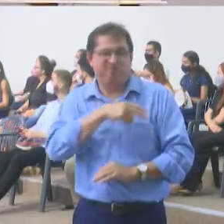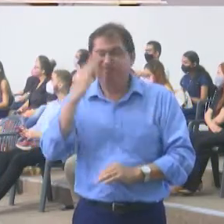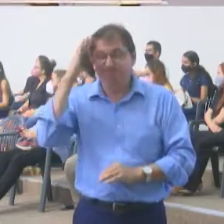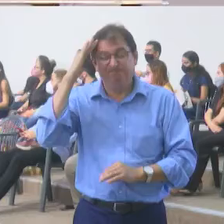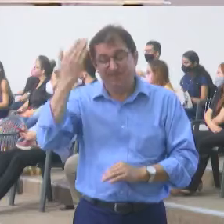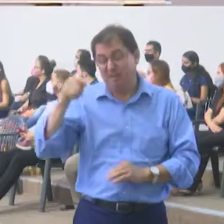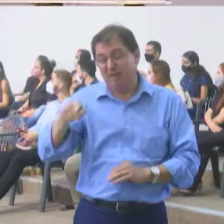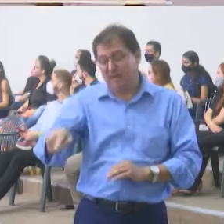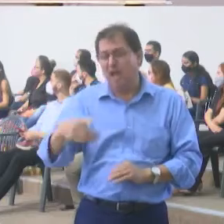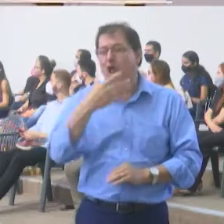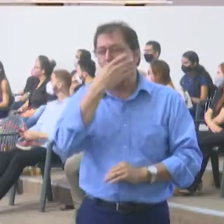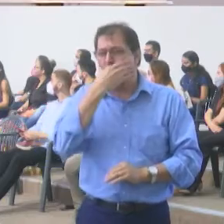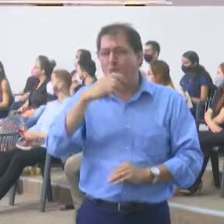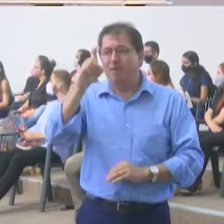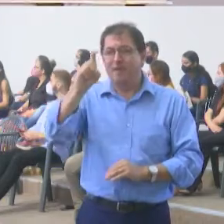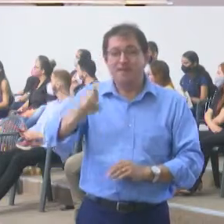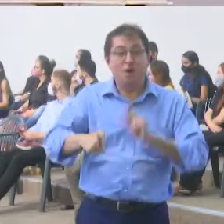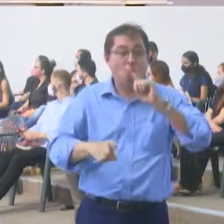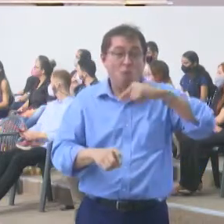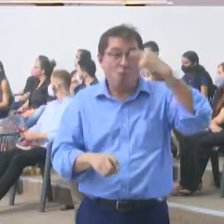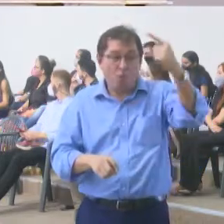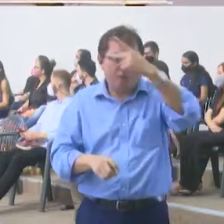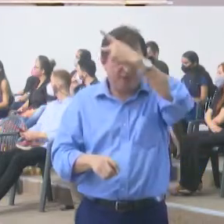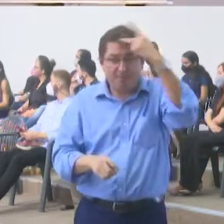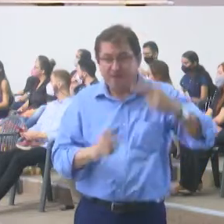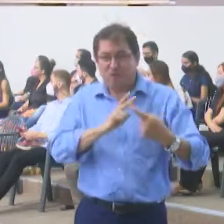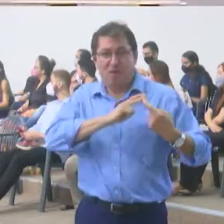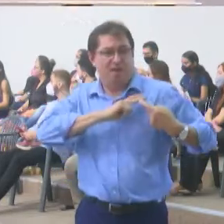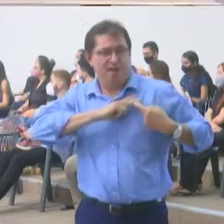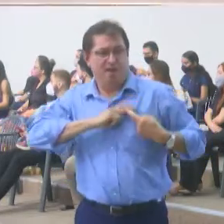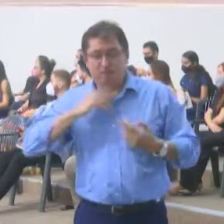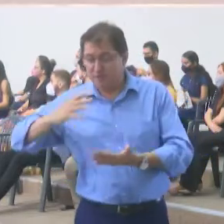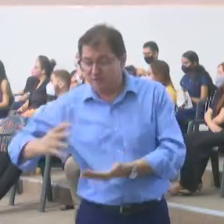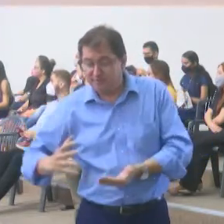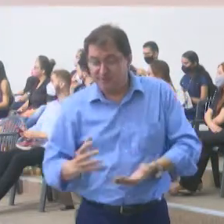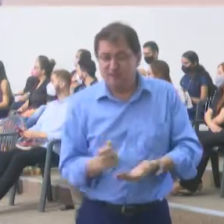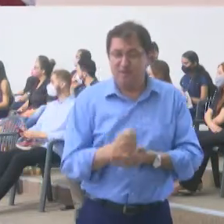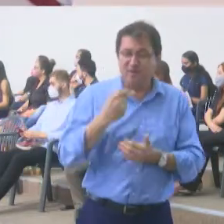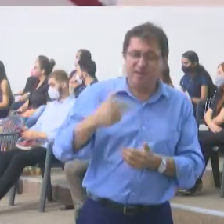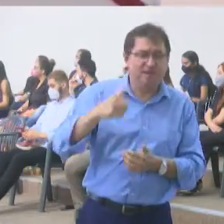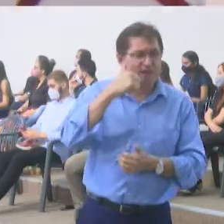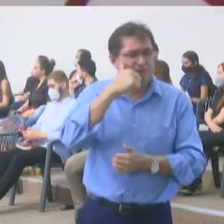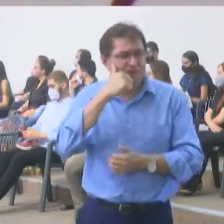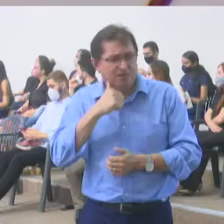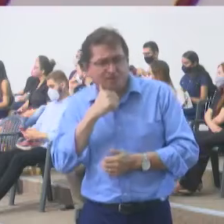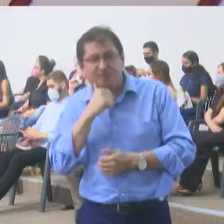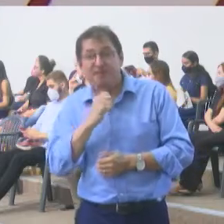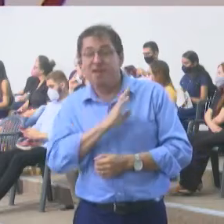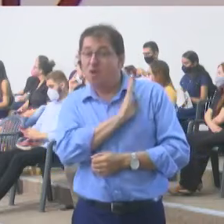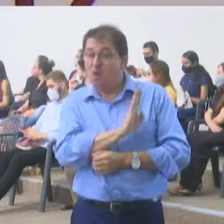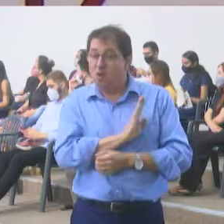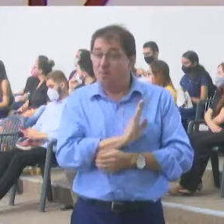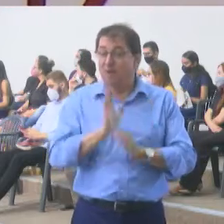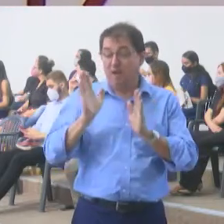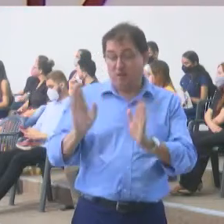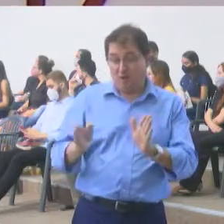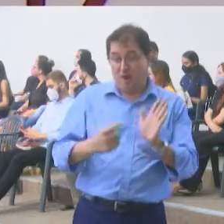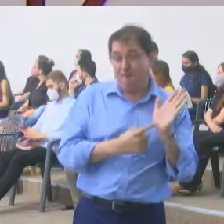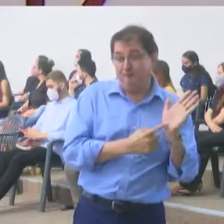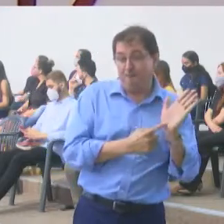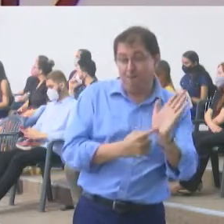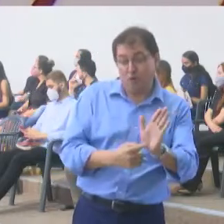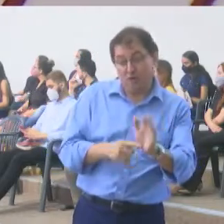mas Boaz, sendo um homem correto, um homem de caráter, um homem leal, um homem temente a Deus, Boaz agora deixa saber ao